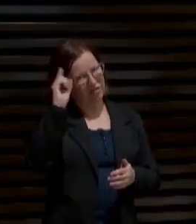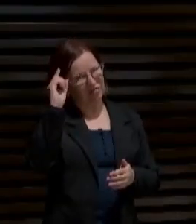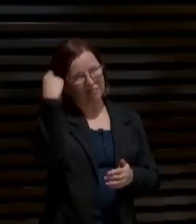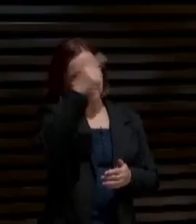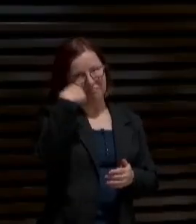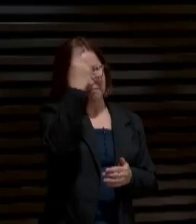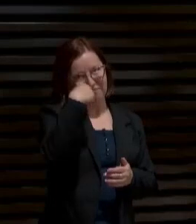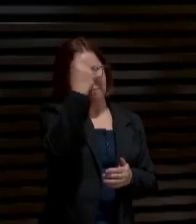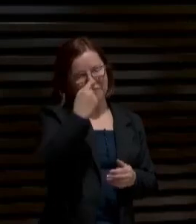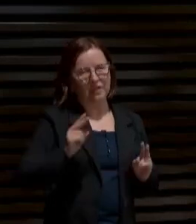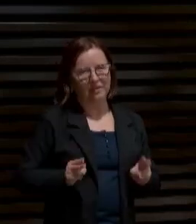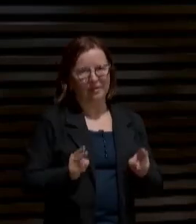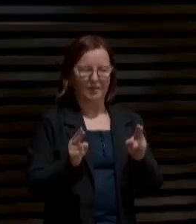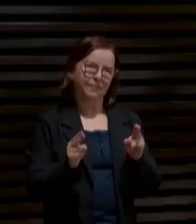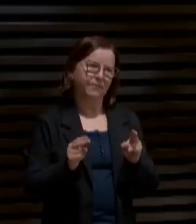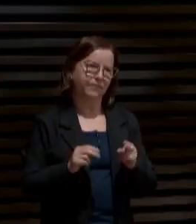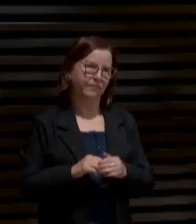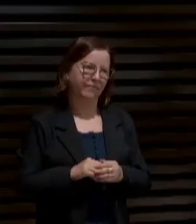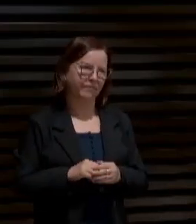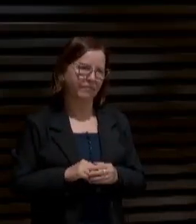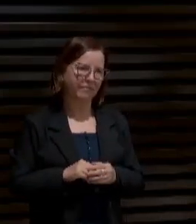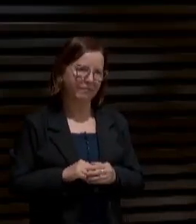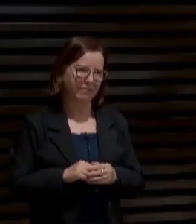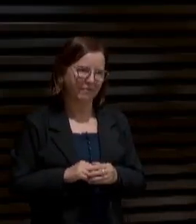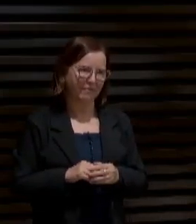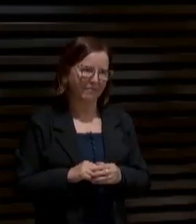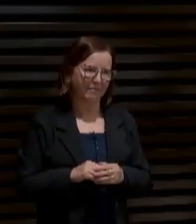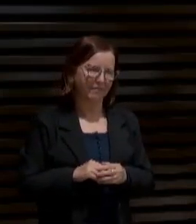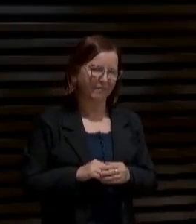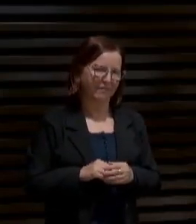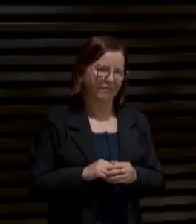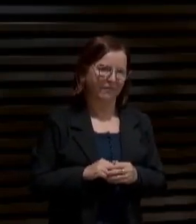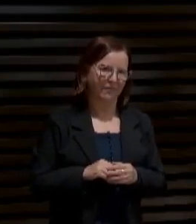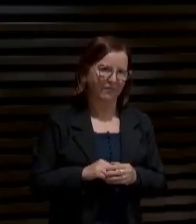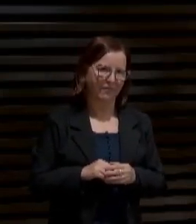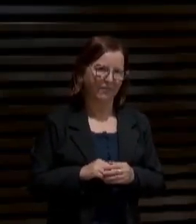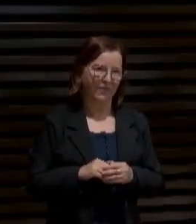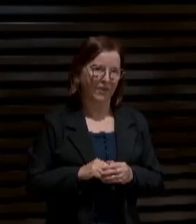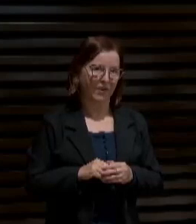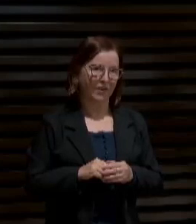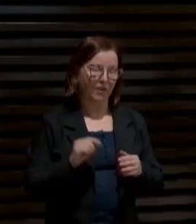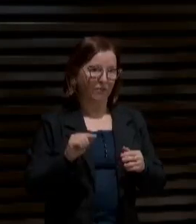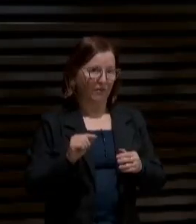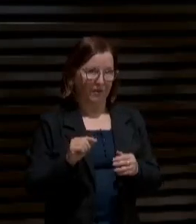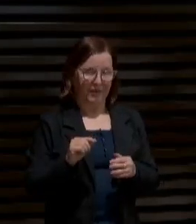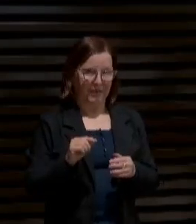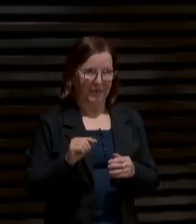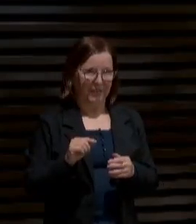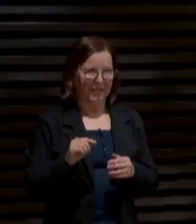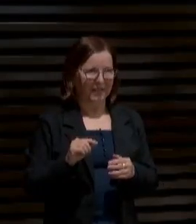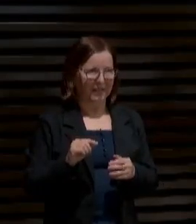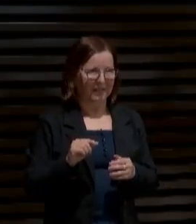diz o banco lá não tem você não tira e essa essa vestimenta de